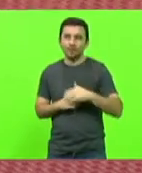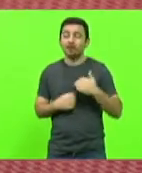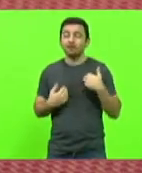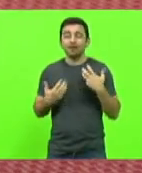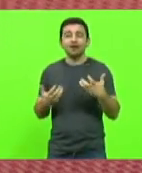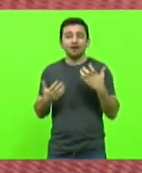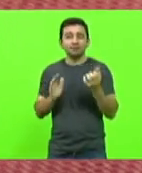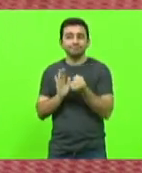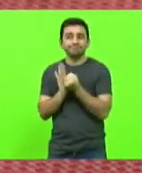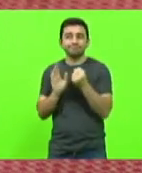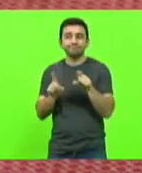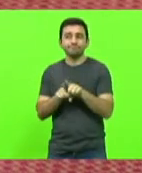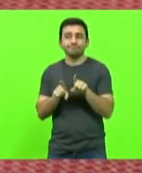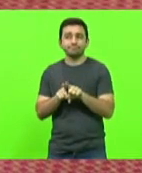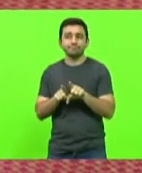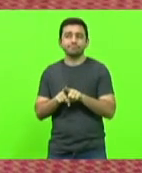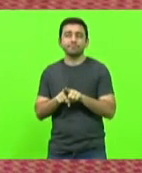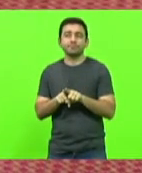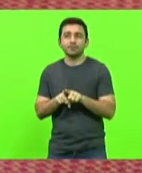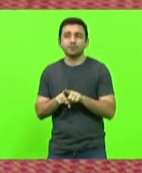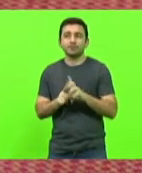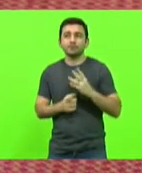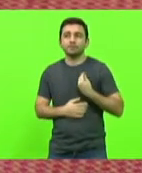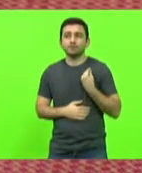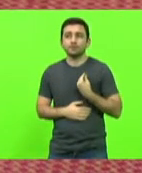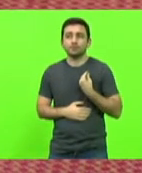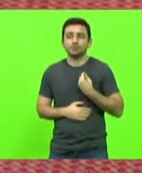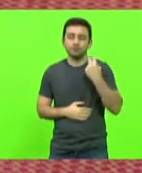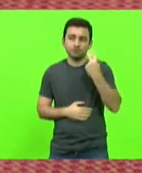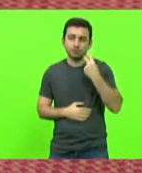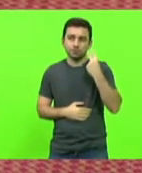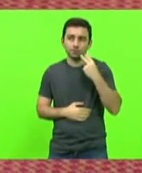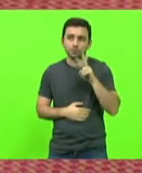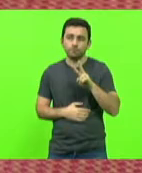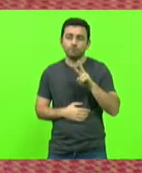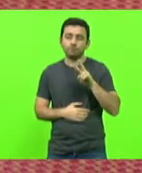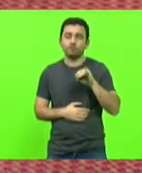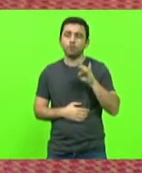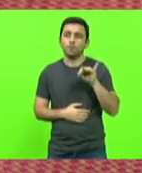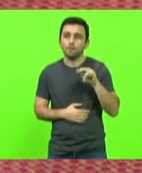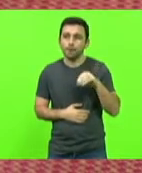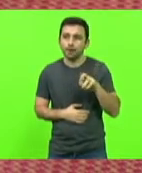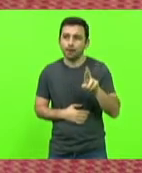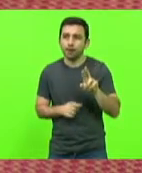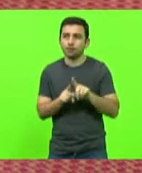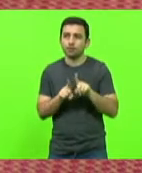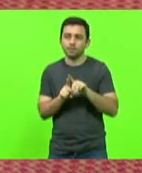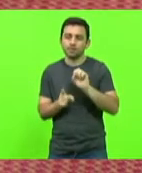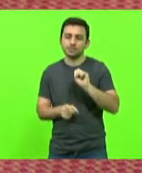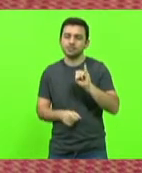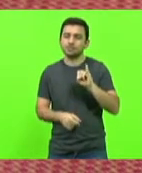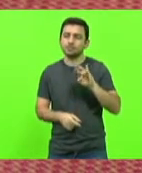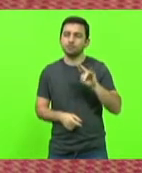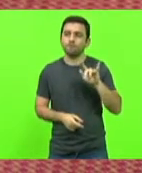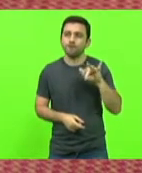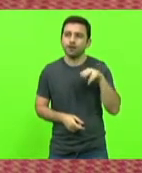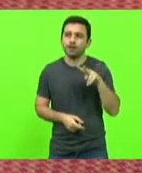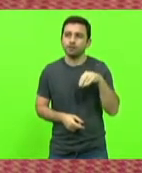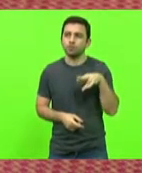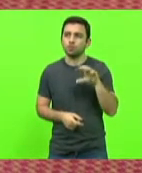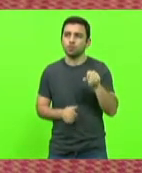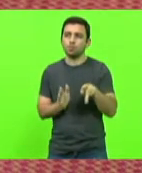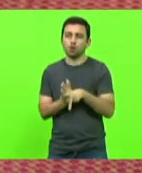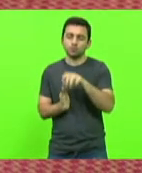o registro da presença aos vereadores Vilmar Bonoura e Silvano Antônio Machado, de São Miguel